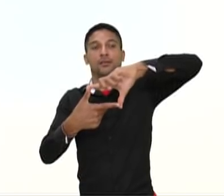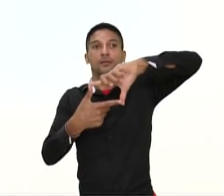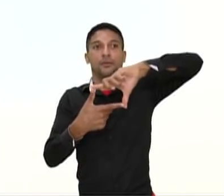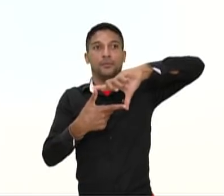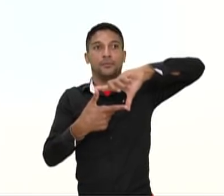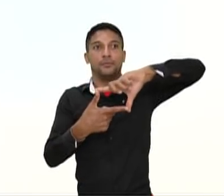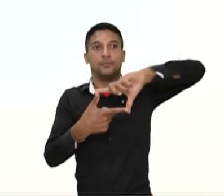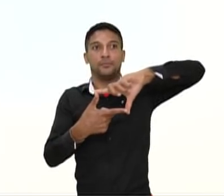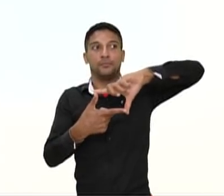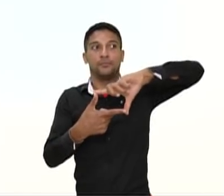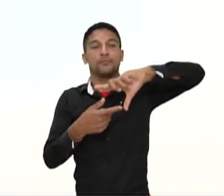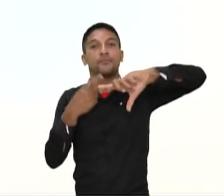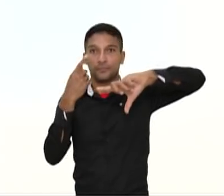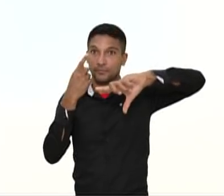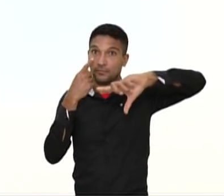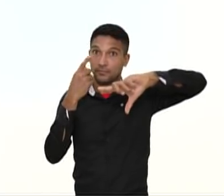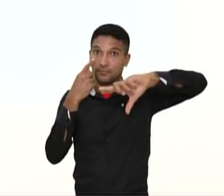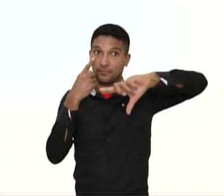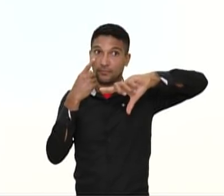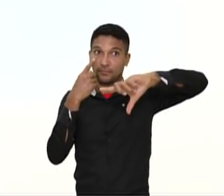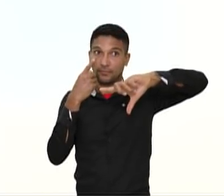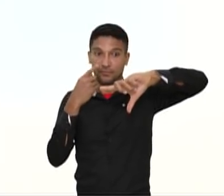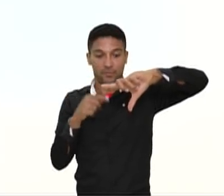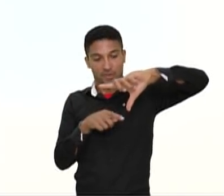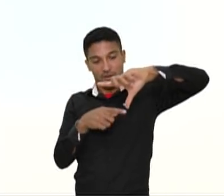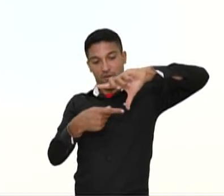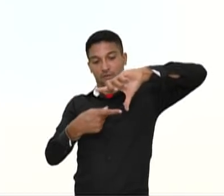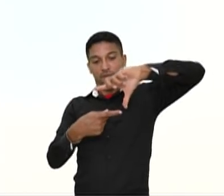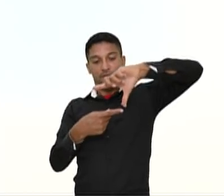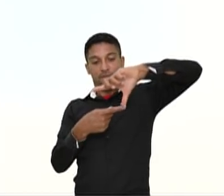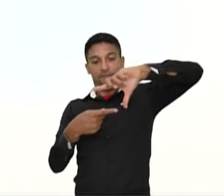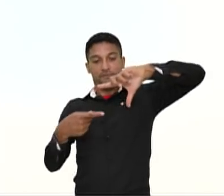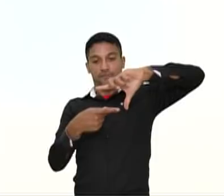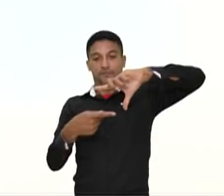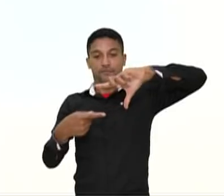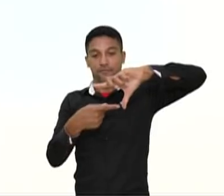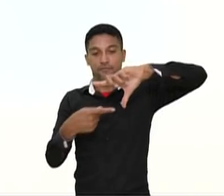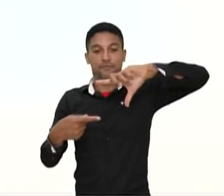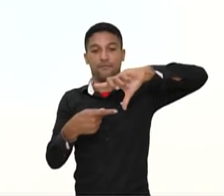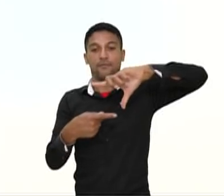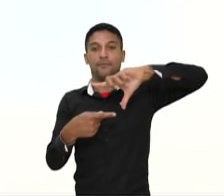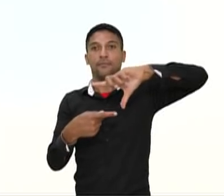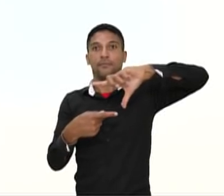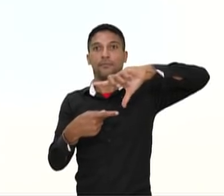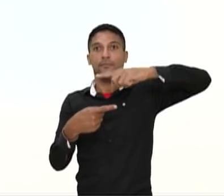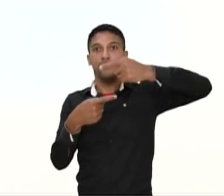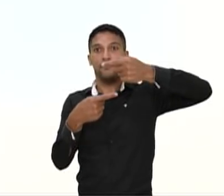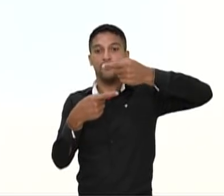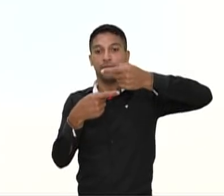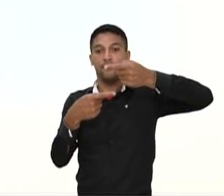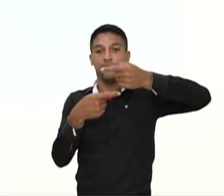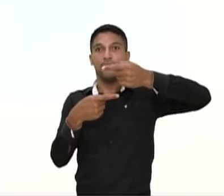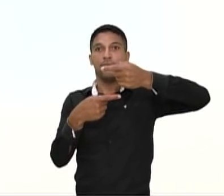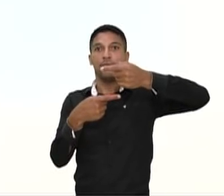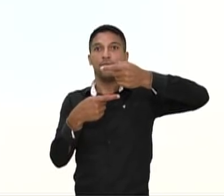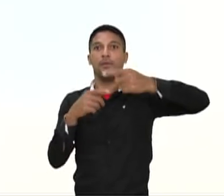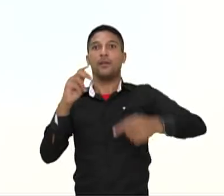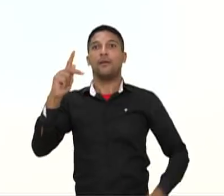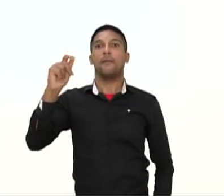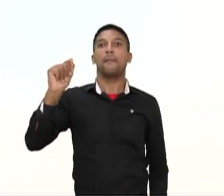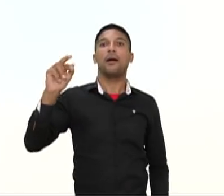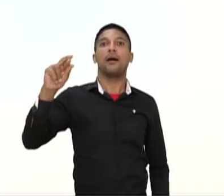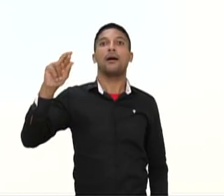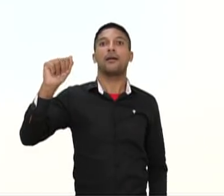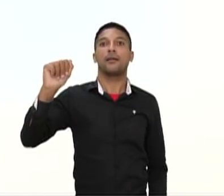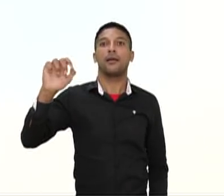aqui esse aqui é paralelo com o de baixo, o da direita é paralelo com o da esquerda, ok? E